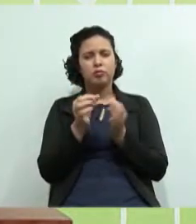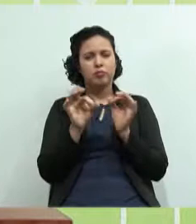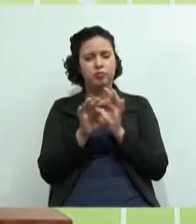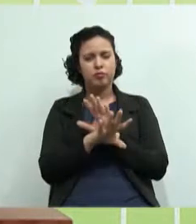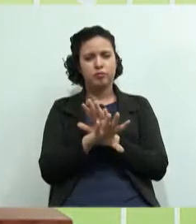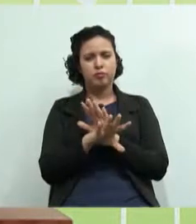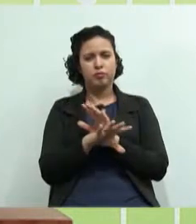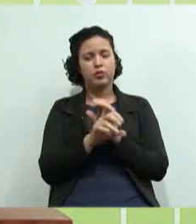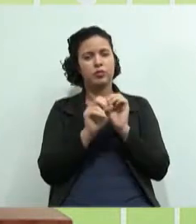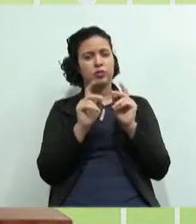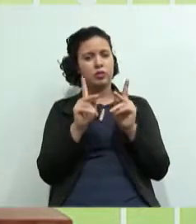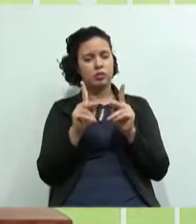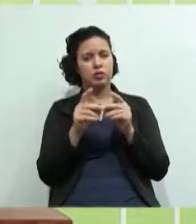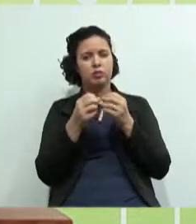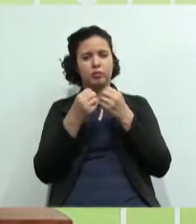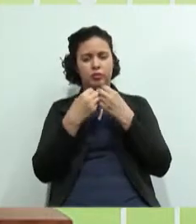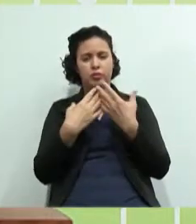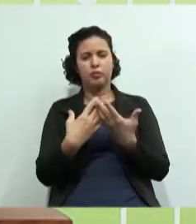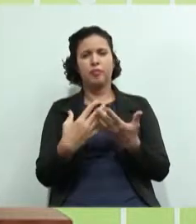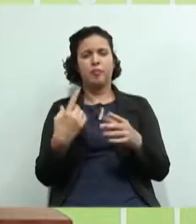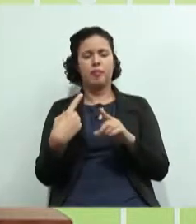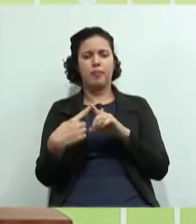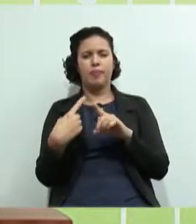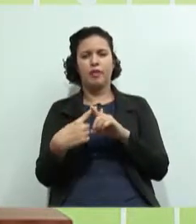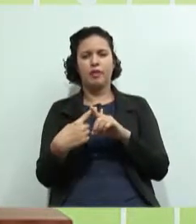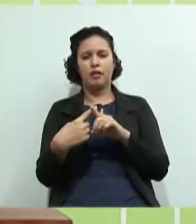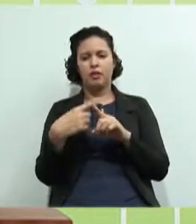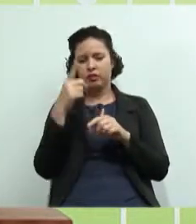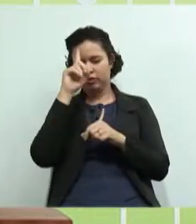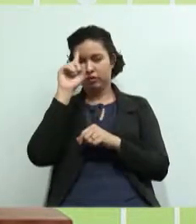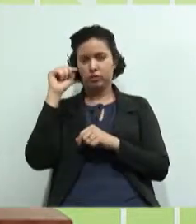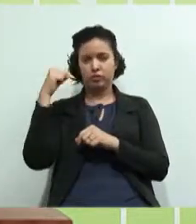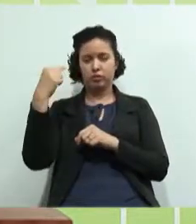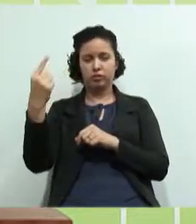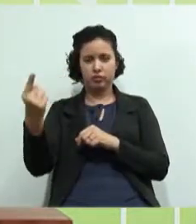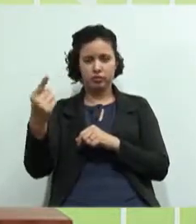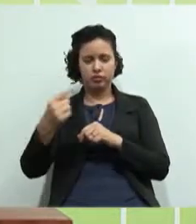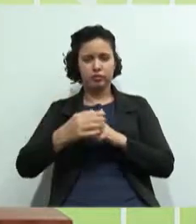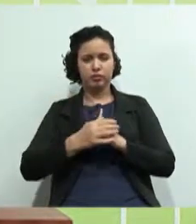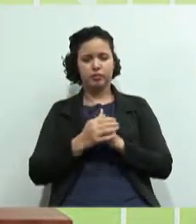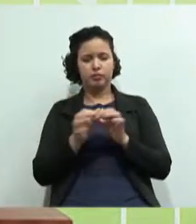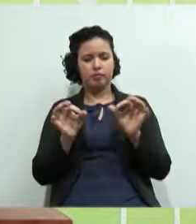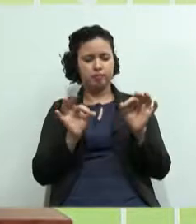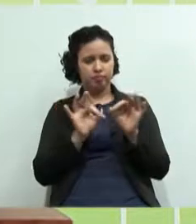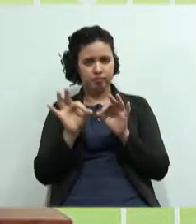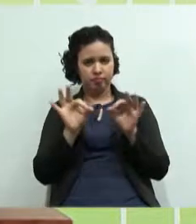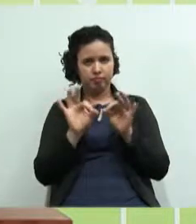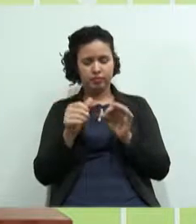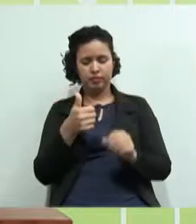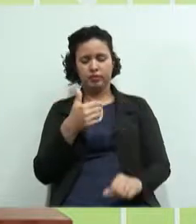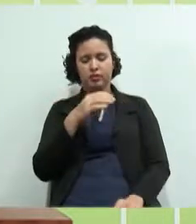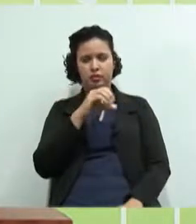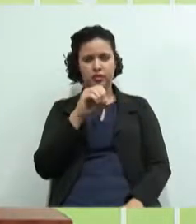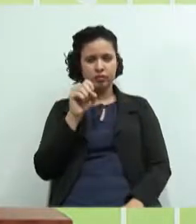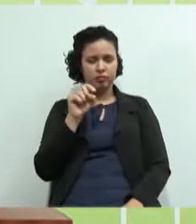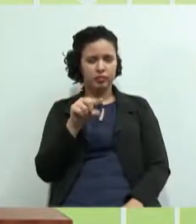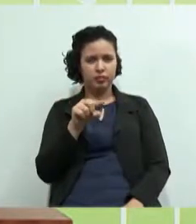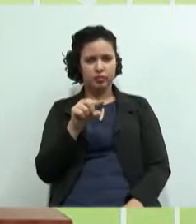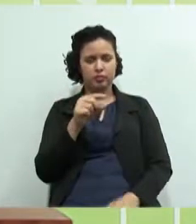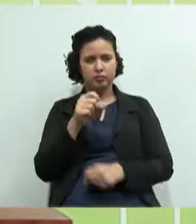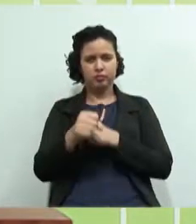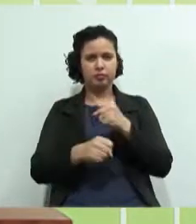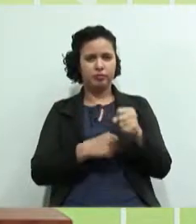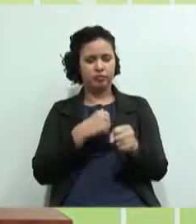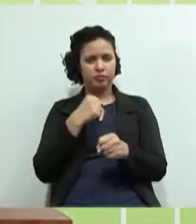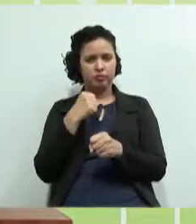R$1.000, estava ótimo, porque no dia seguinte você já receberia 1.000. Era como se você planejasse gastar 10 mil por mês e ao final de um ano você